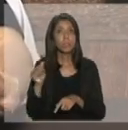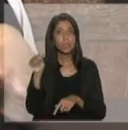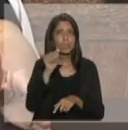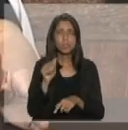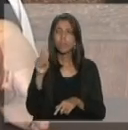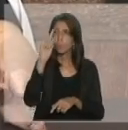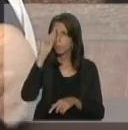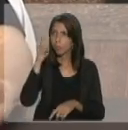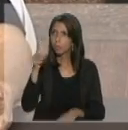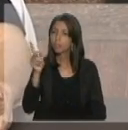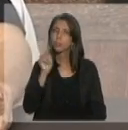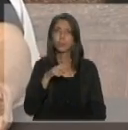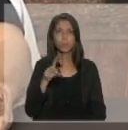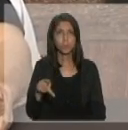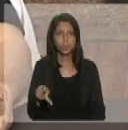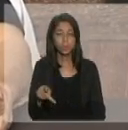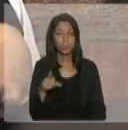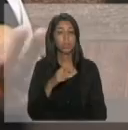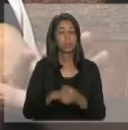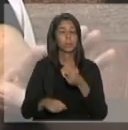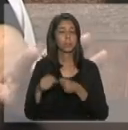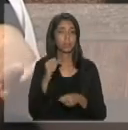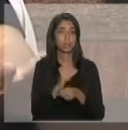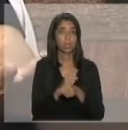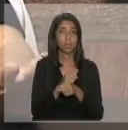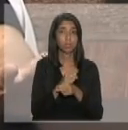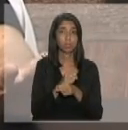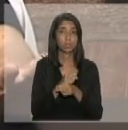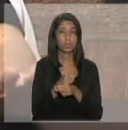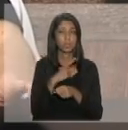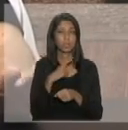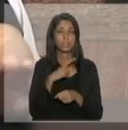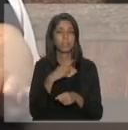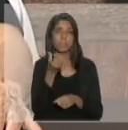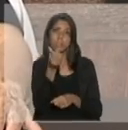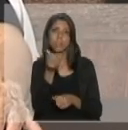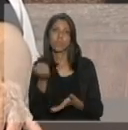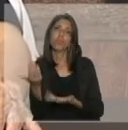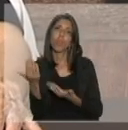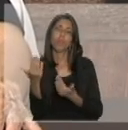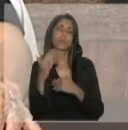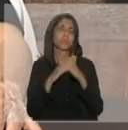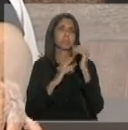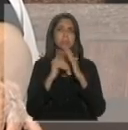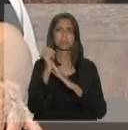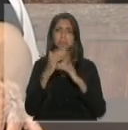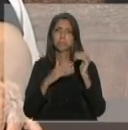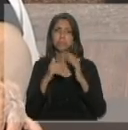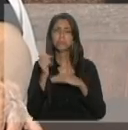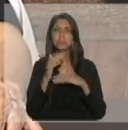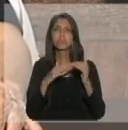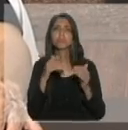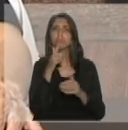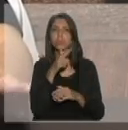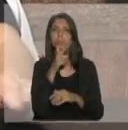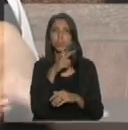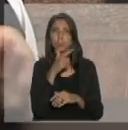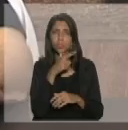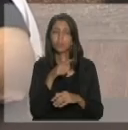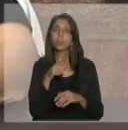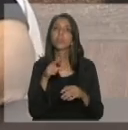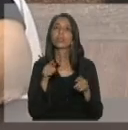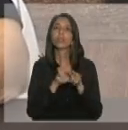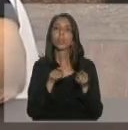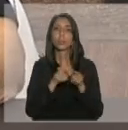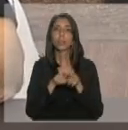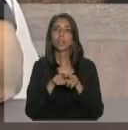manda professor e eu faço esse... O ano passado tinham 6 jovens talentosas que prestaram exame para a Royal Academy e